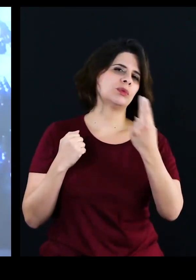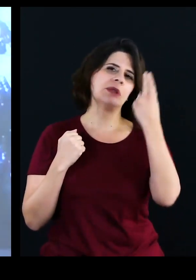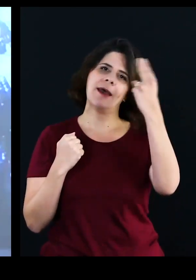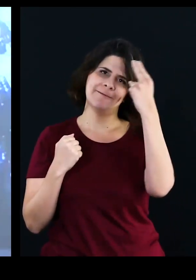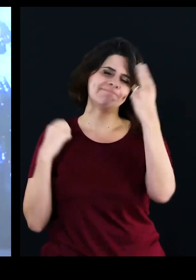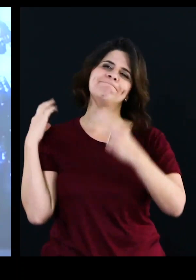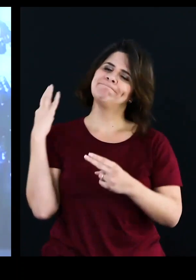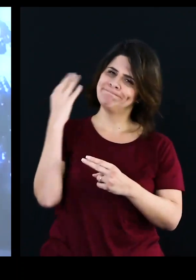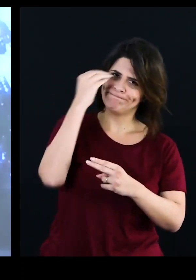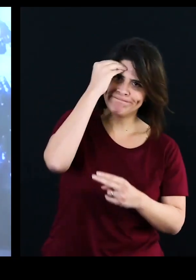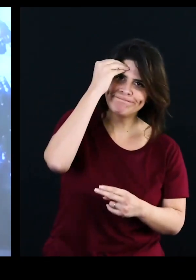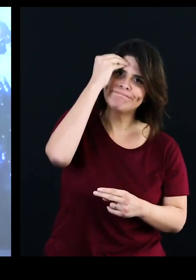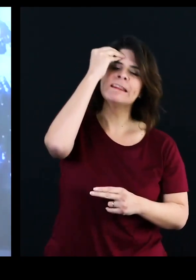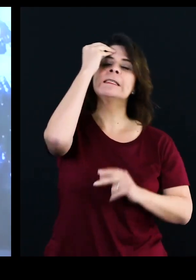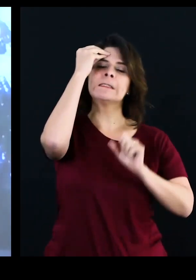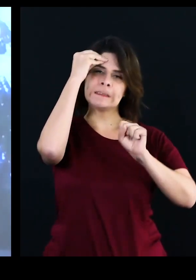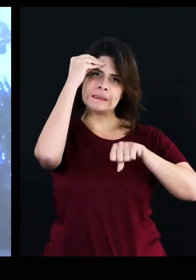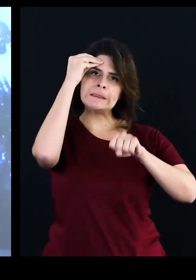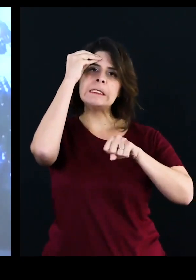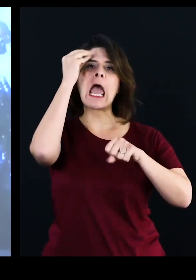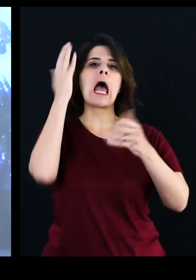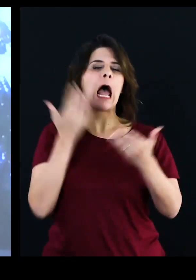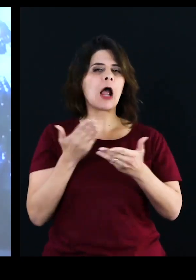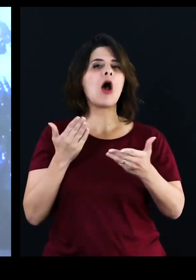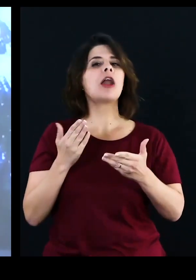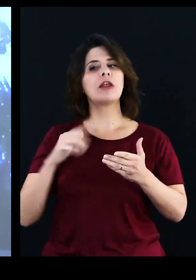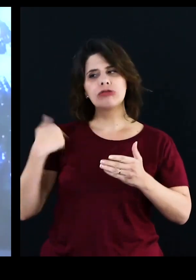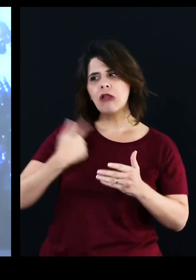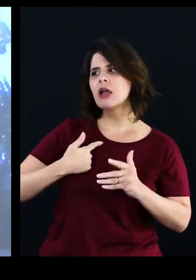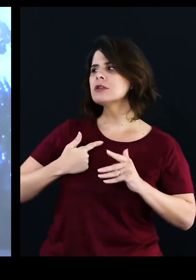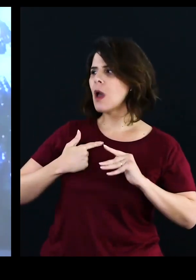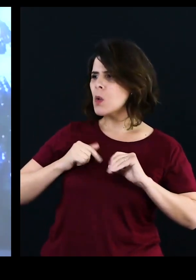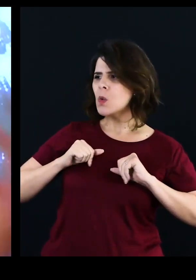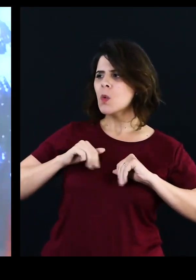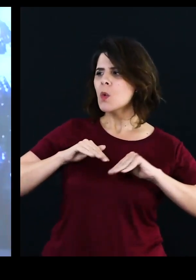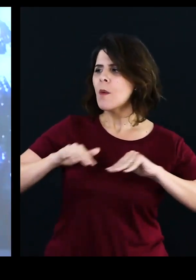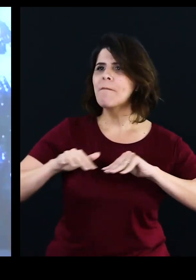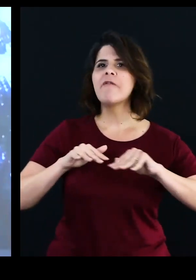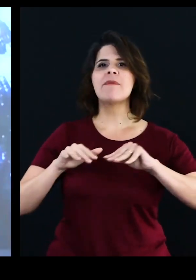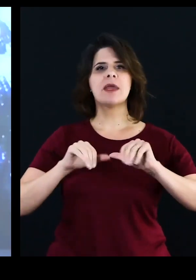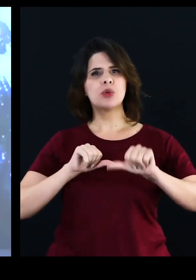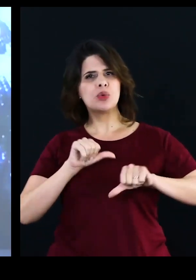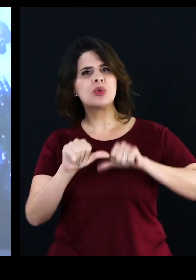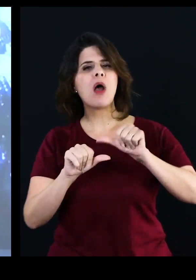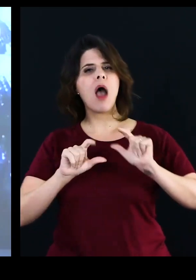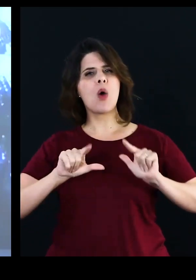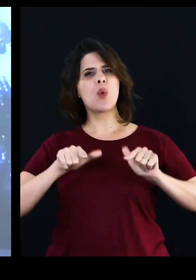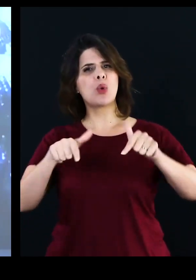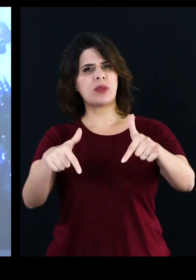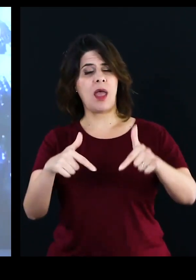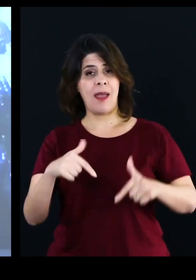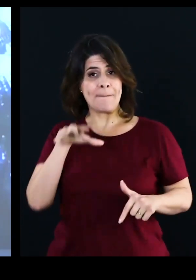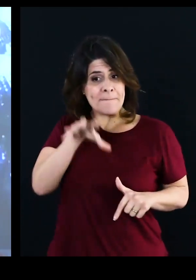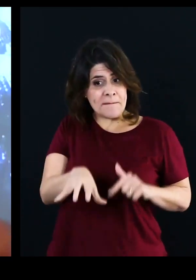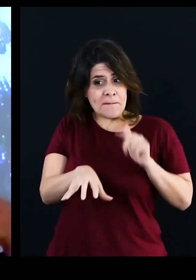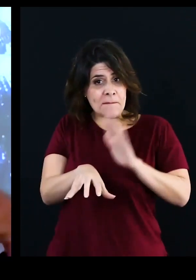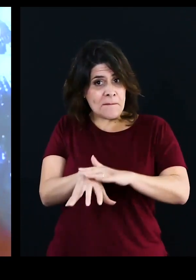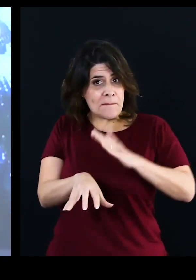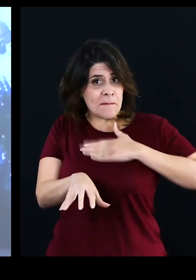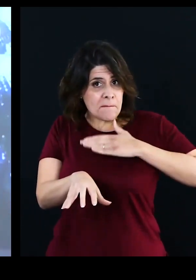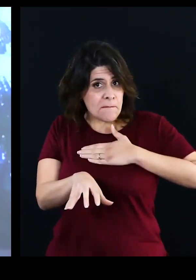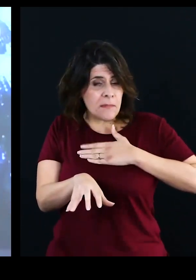faz mover e nos dedicar ainda mais. E aí não é a minha área, é a empresa como um todo. Eu vejo isso